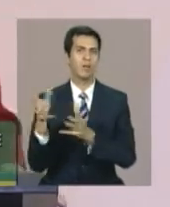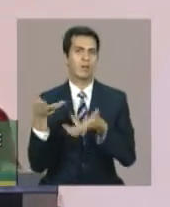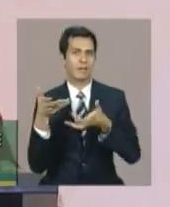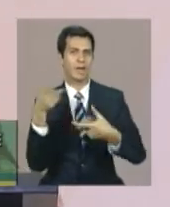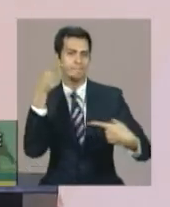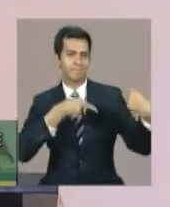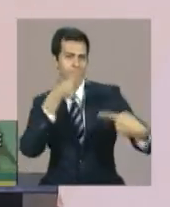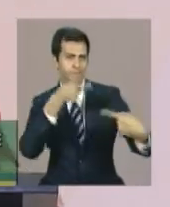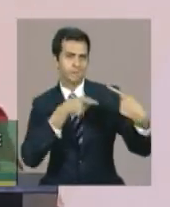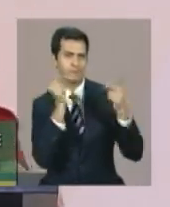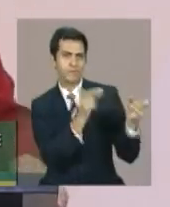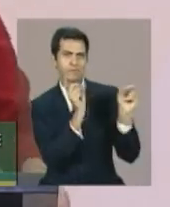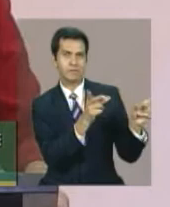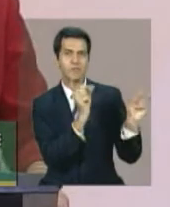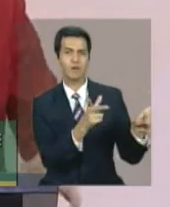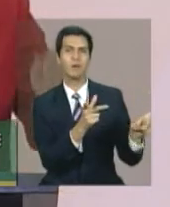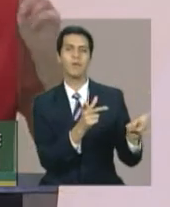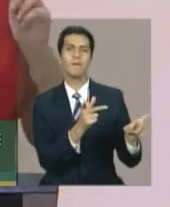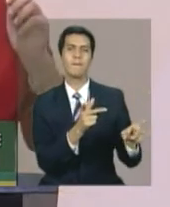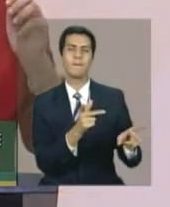competição